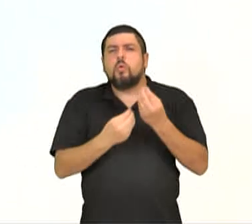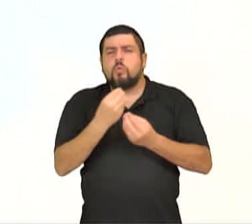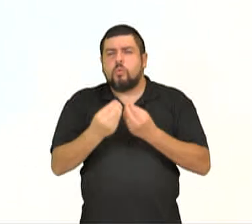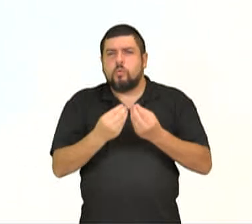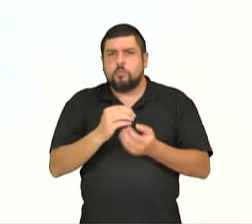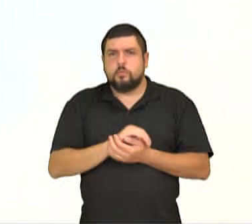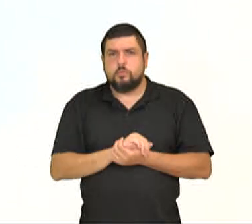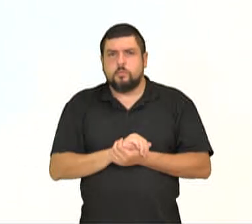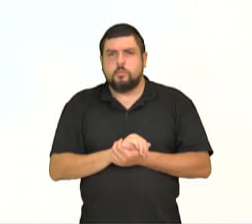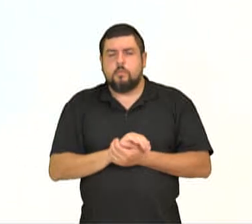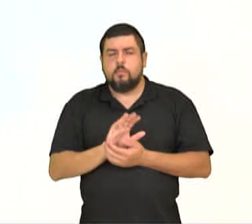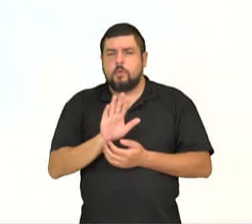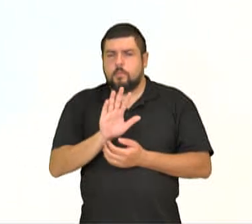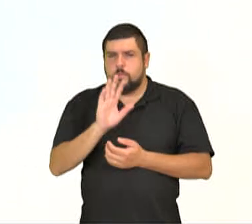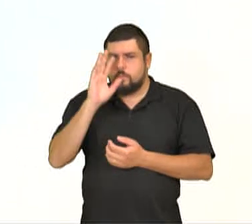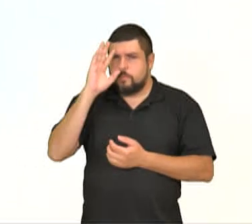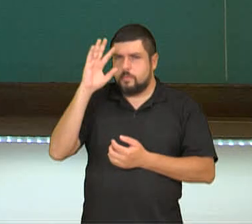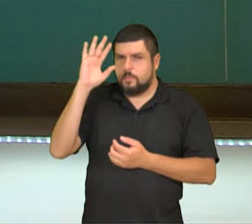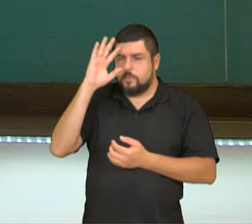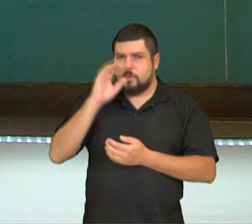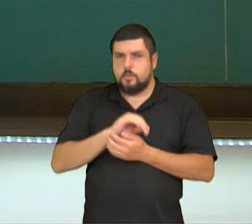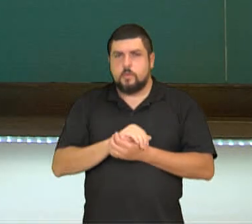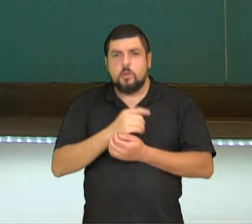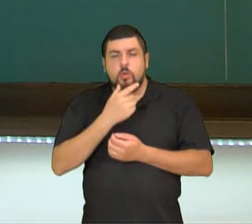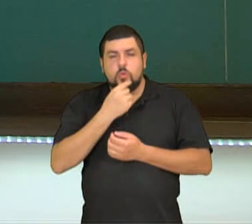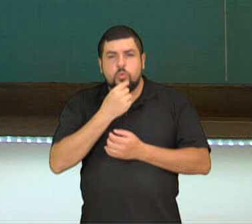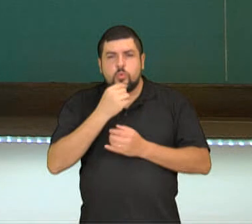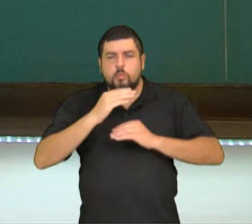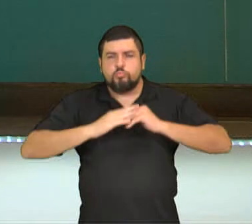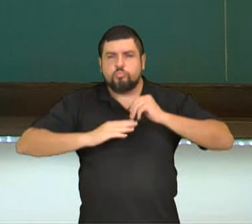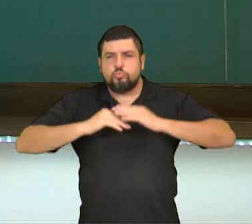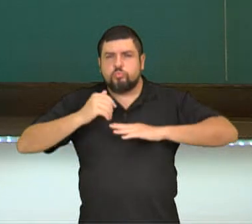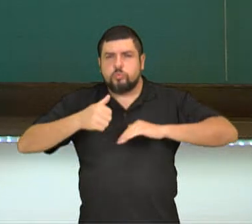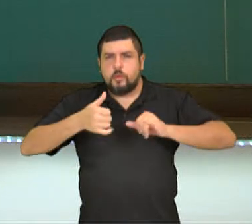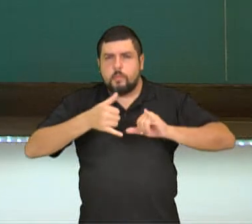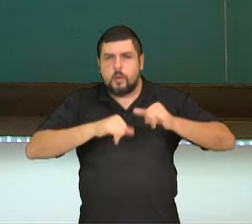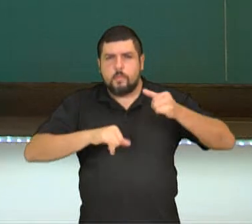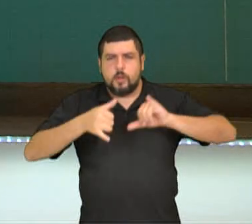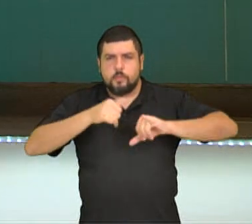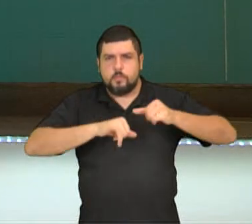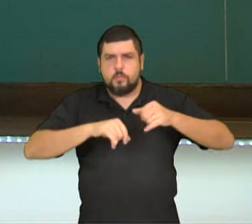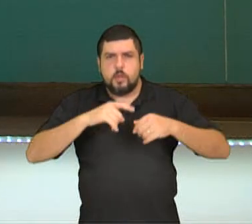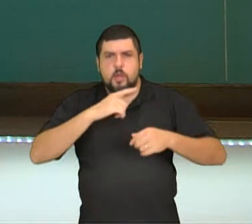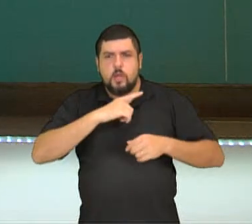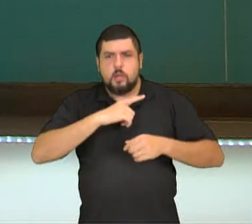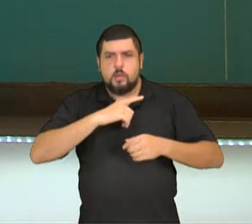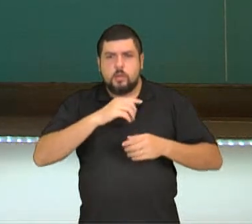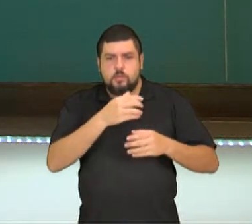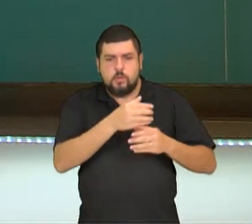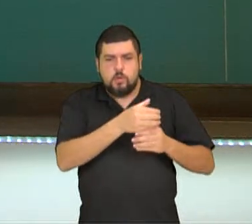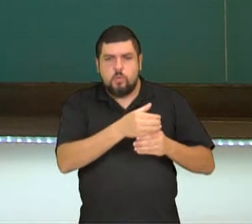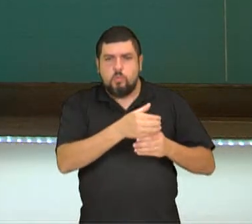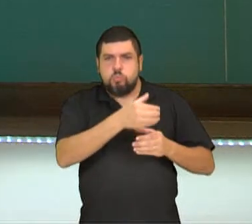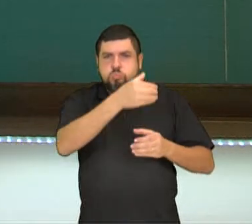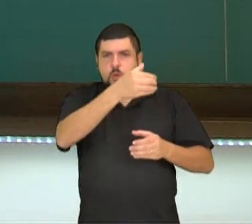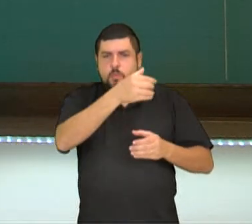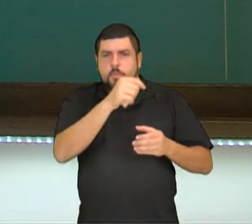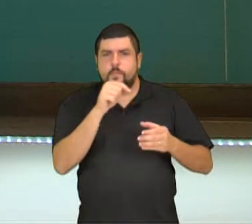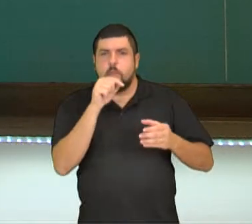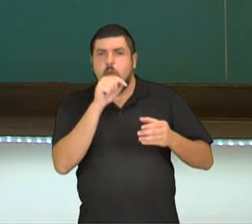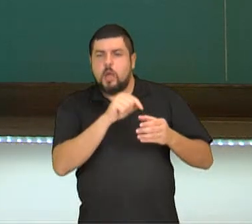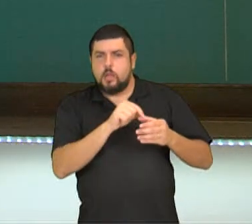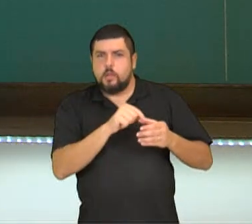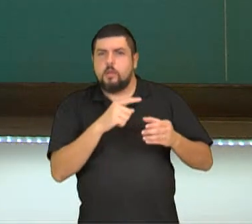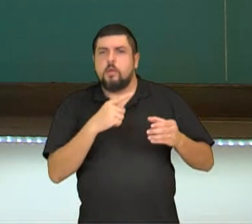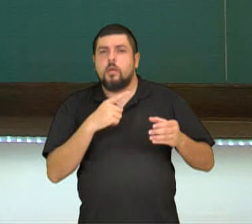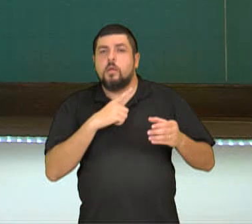primeiro imaginar essa situação. Então, o químico está lá no laboratório, ele tem uma garrafa, certo? Nessa garrafa ele tem